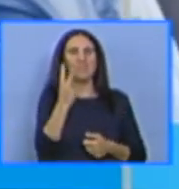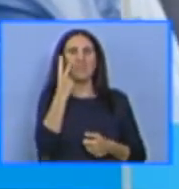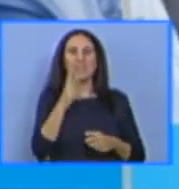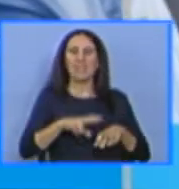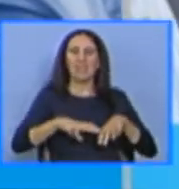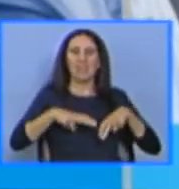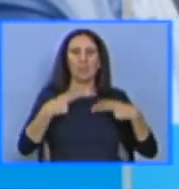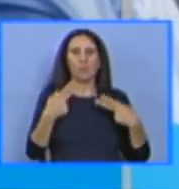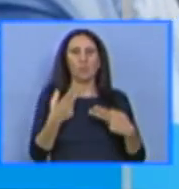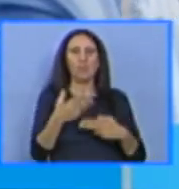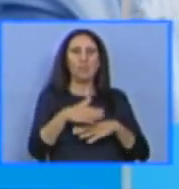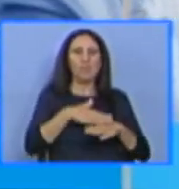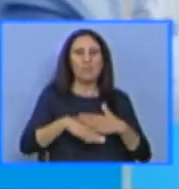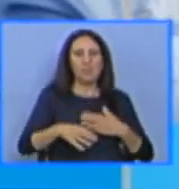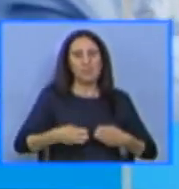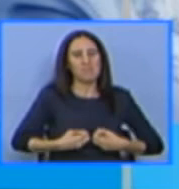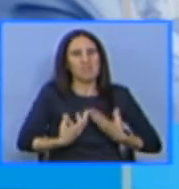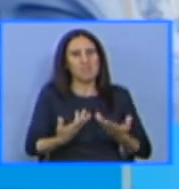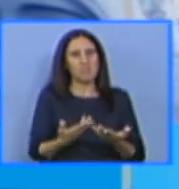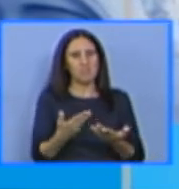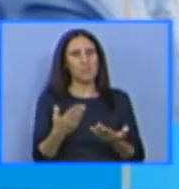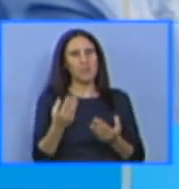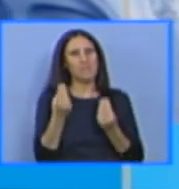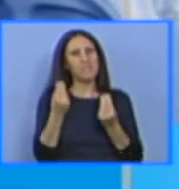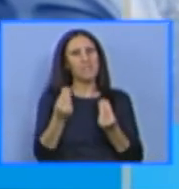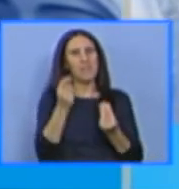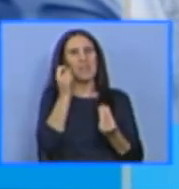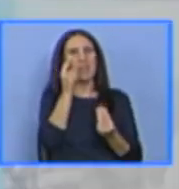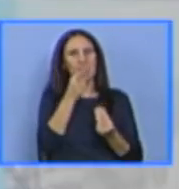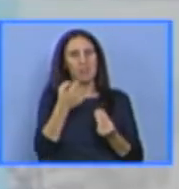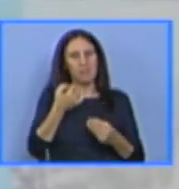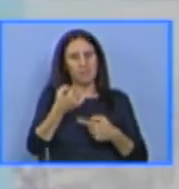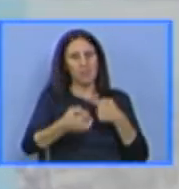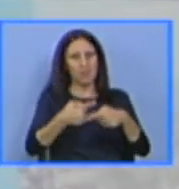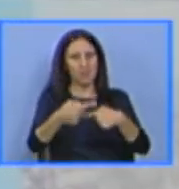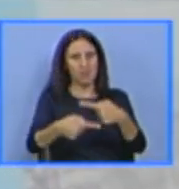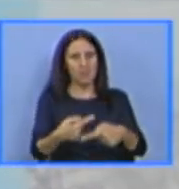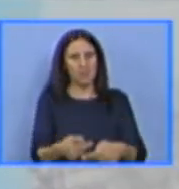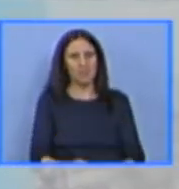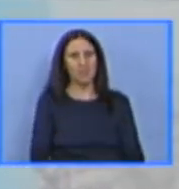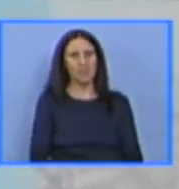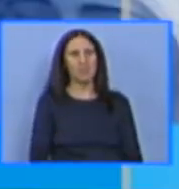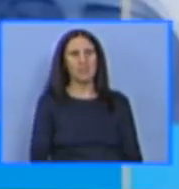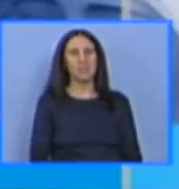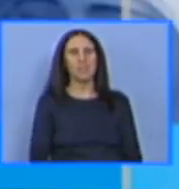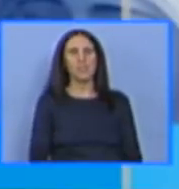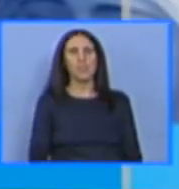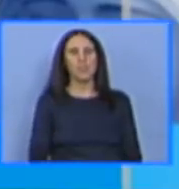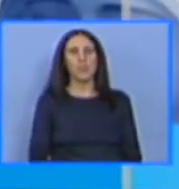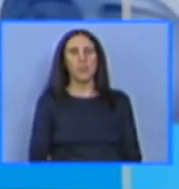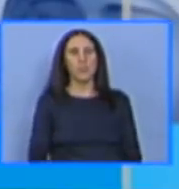em atitudes e gestos para inspirar aqueles que vierem. É verdade, boa tarde.